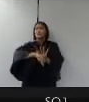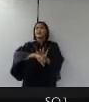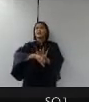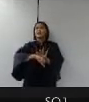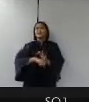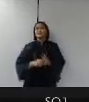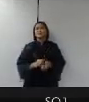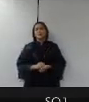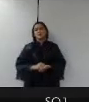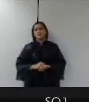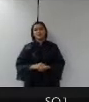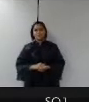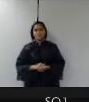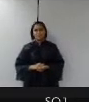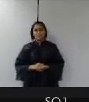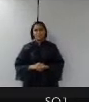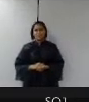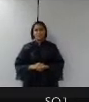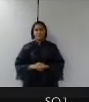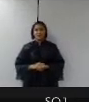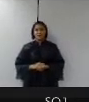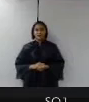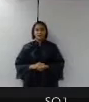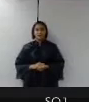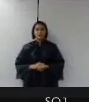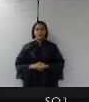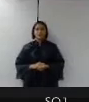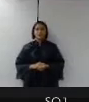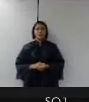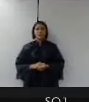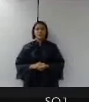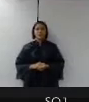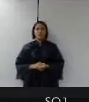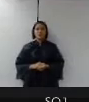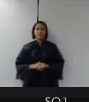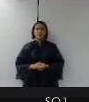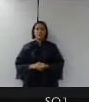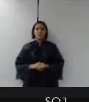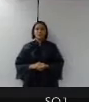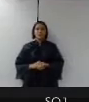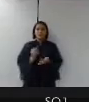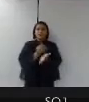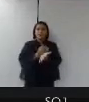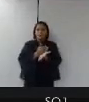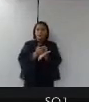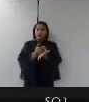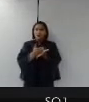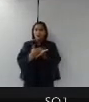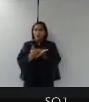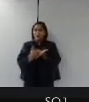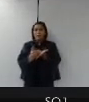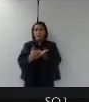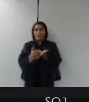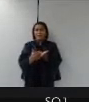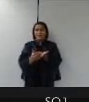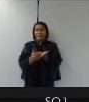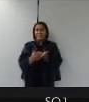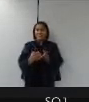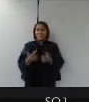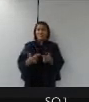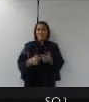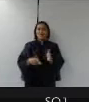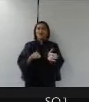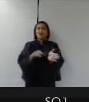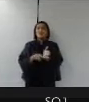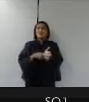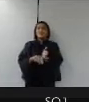diversos relatos de suspeitas de venda de decisões judiciais que podem comprometer investigado e que o